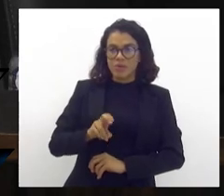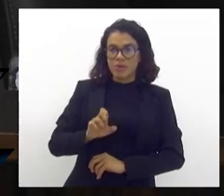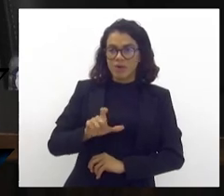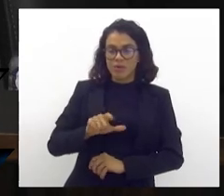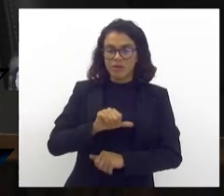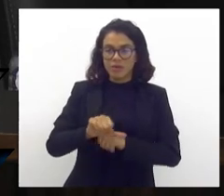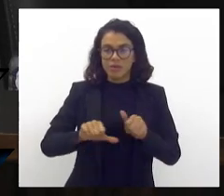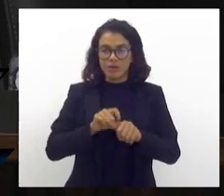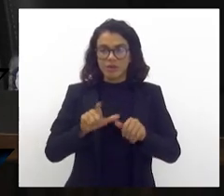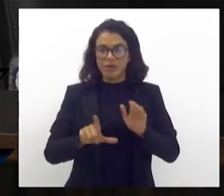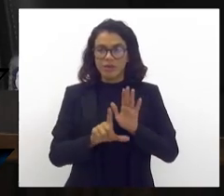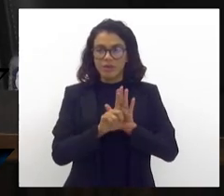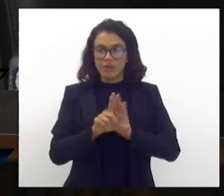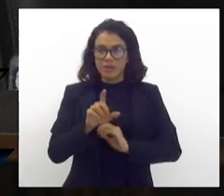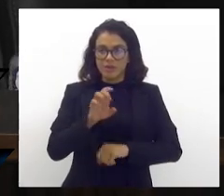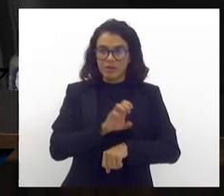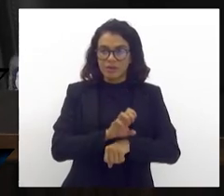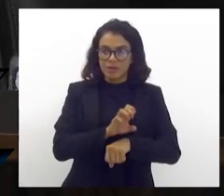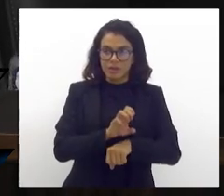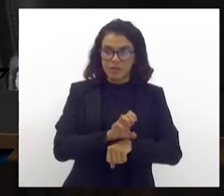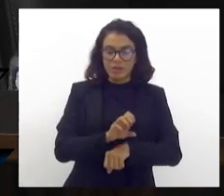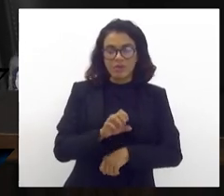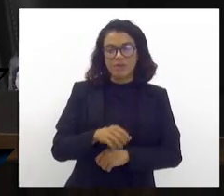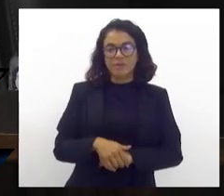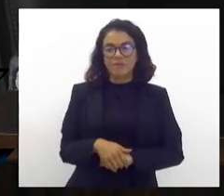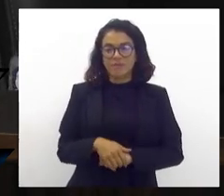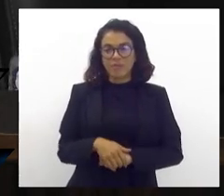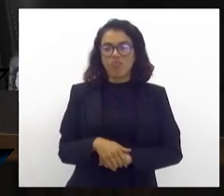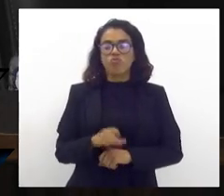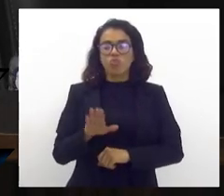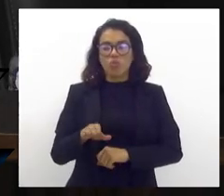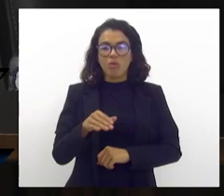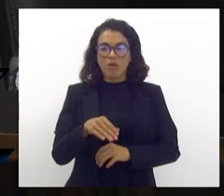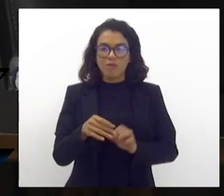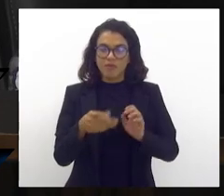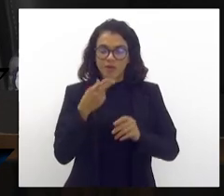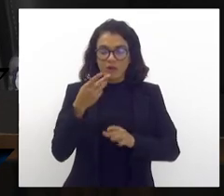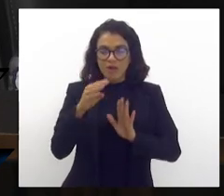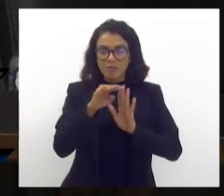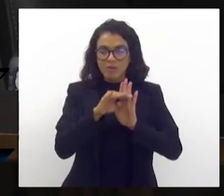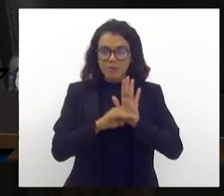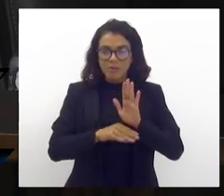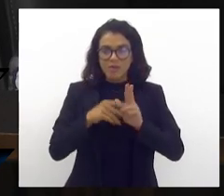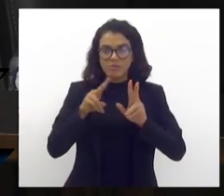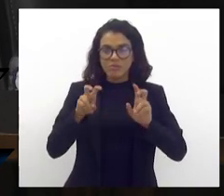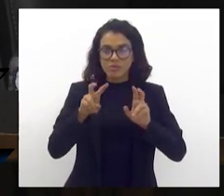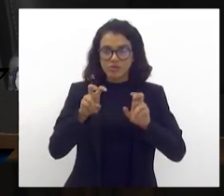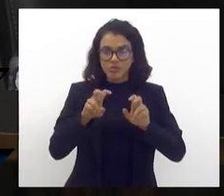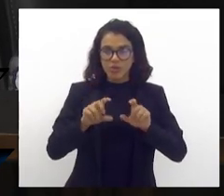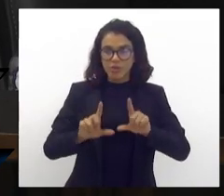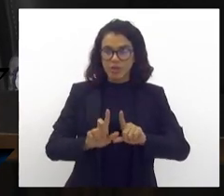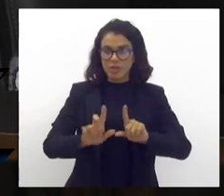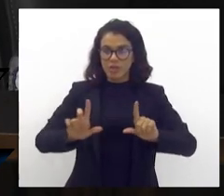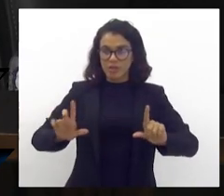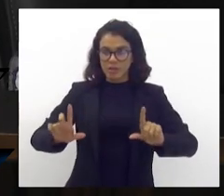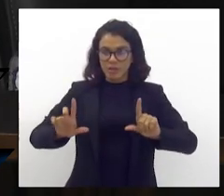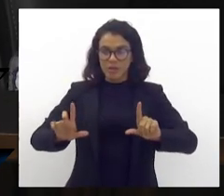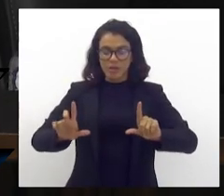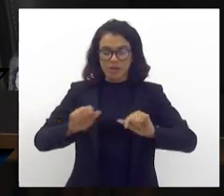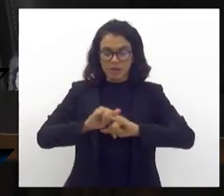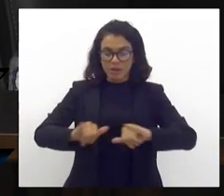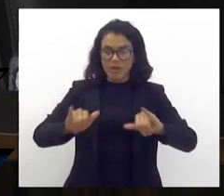número 4.075, de 6 de janeiro de 2003, que dispõe sobre a obrigação de colocação de placas